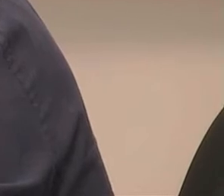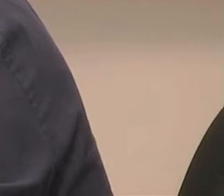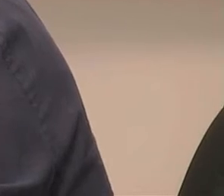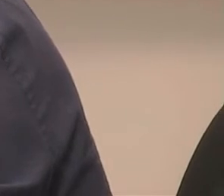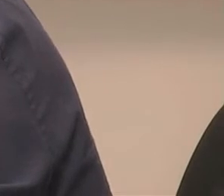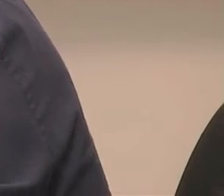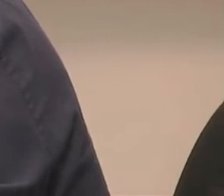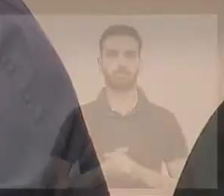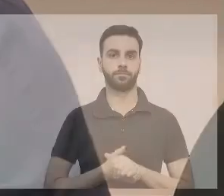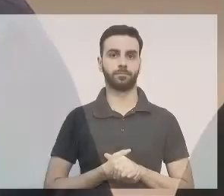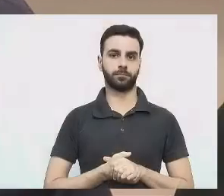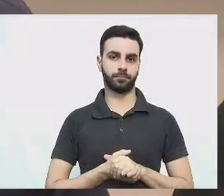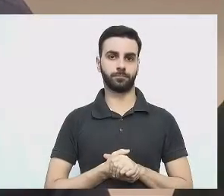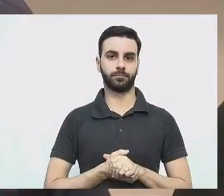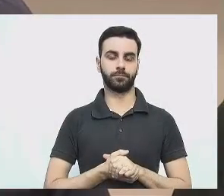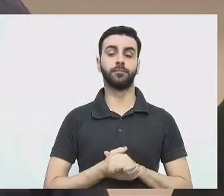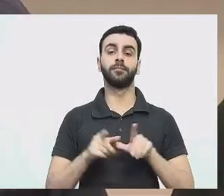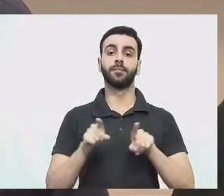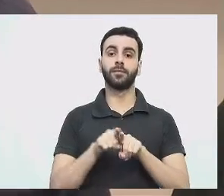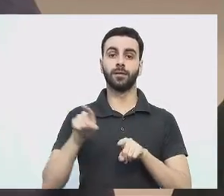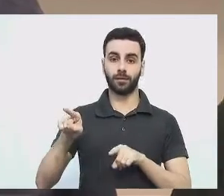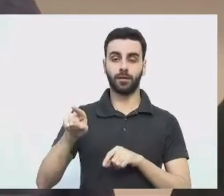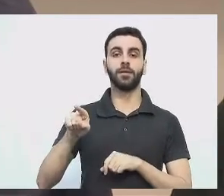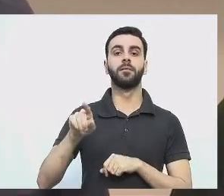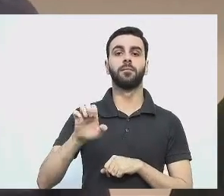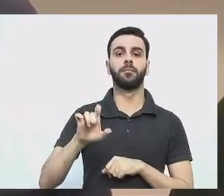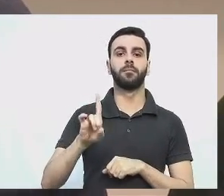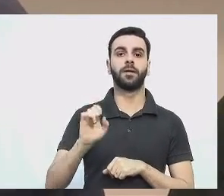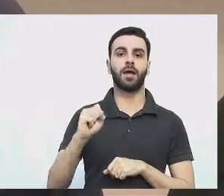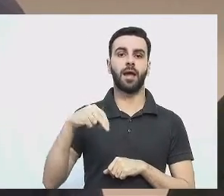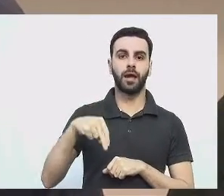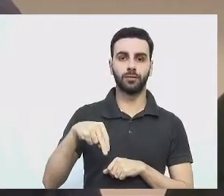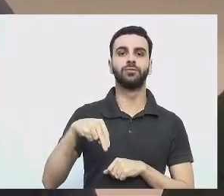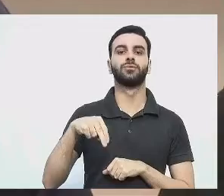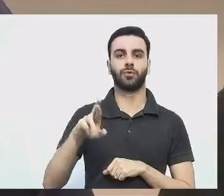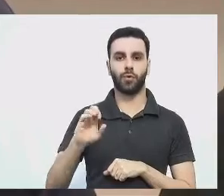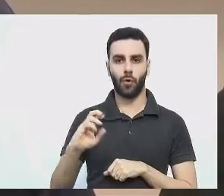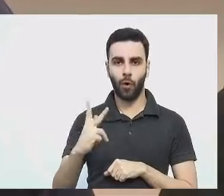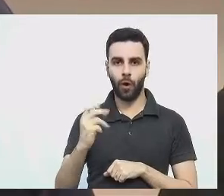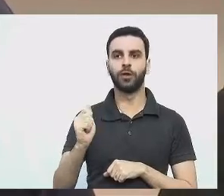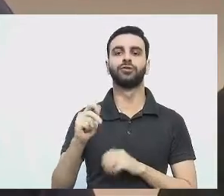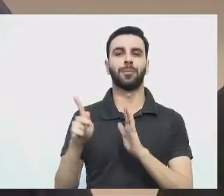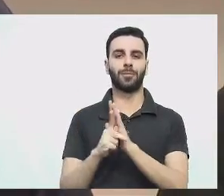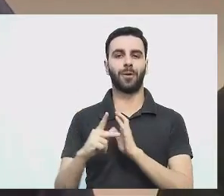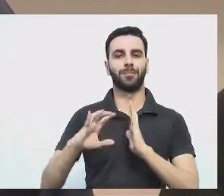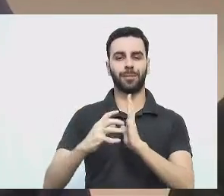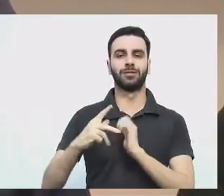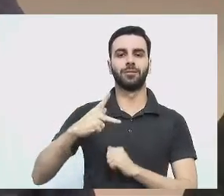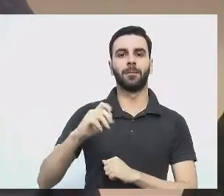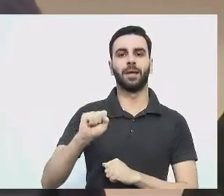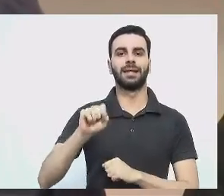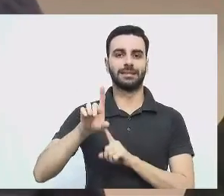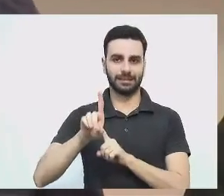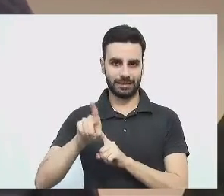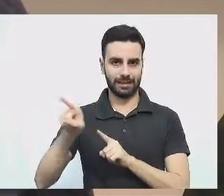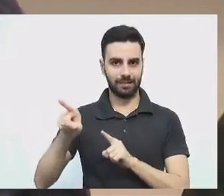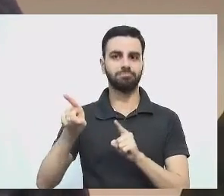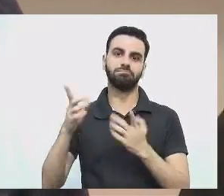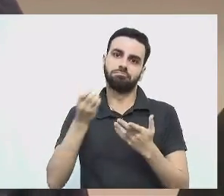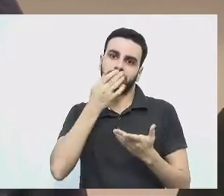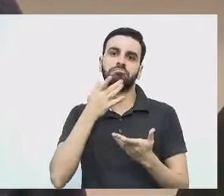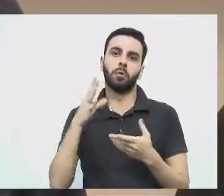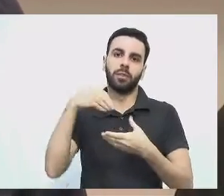dele, levou a Vanja, levou Edenilson. Então, parabéns, Edson, a todas as suas equipes.